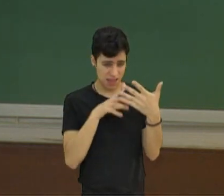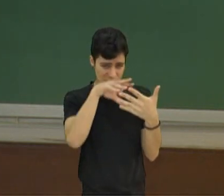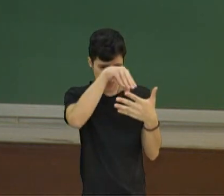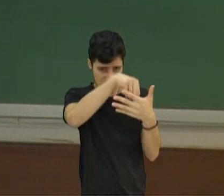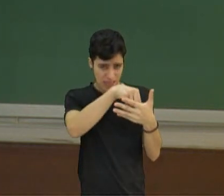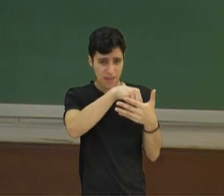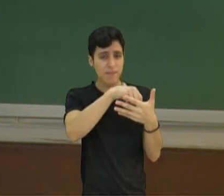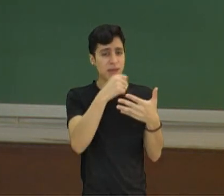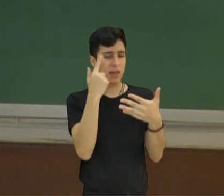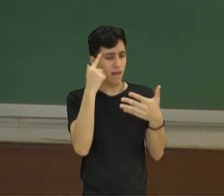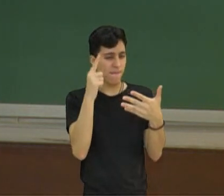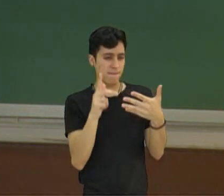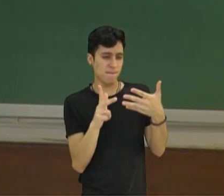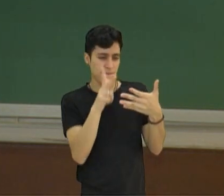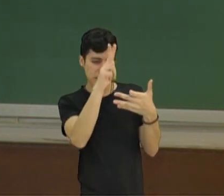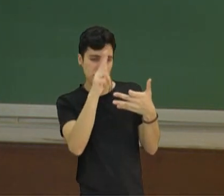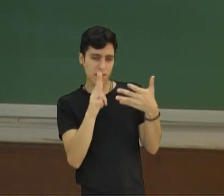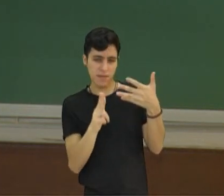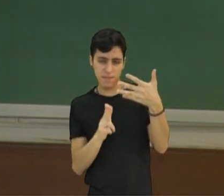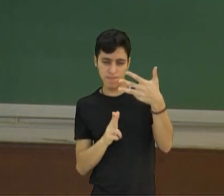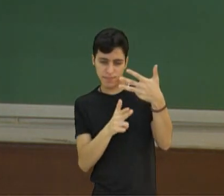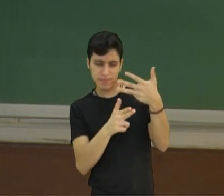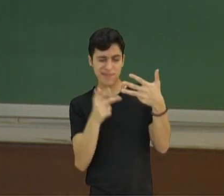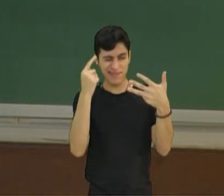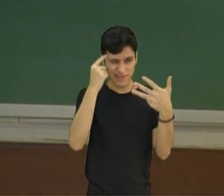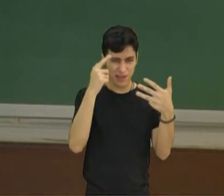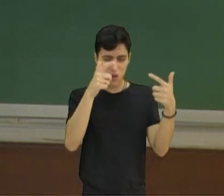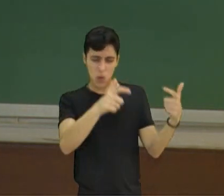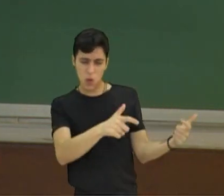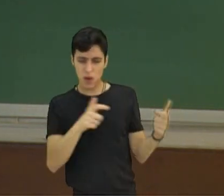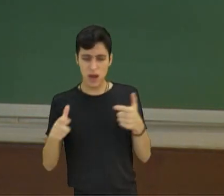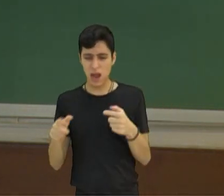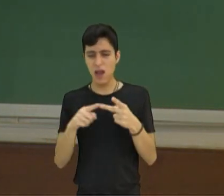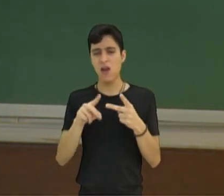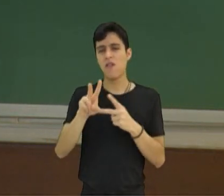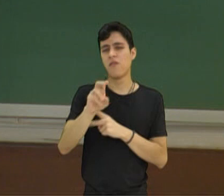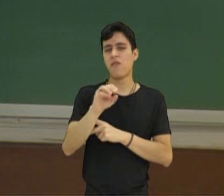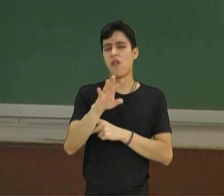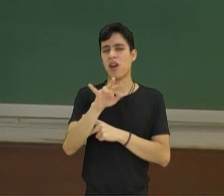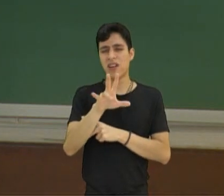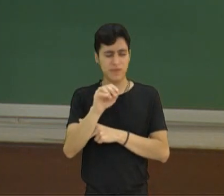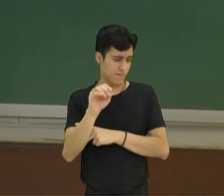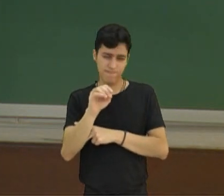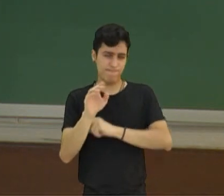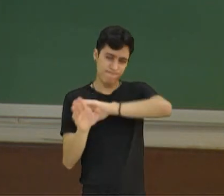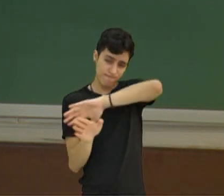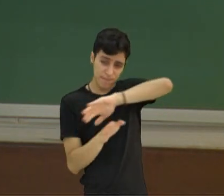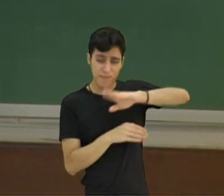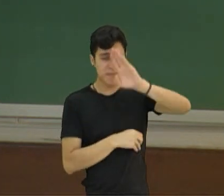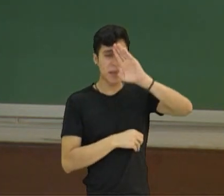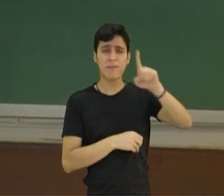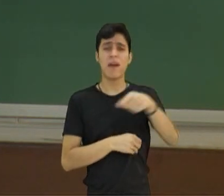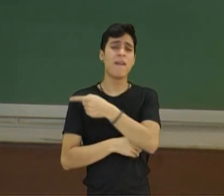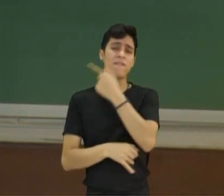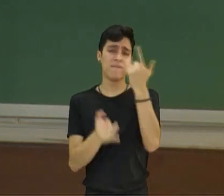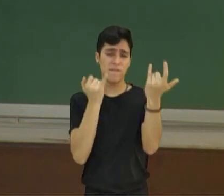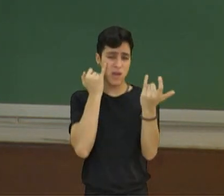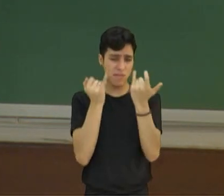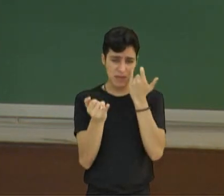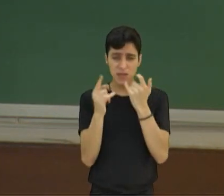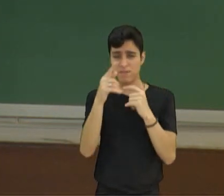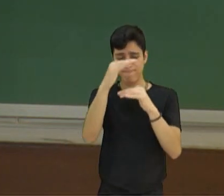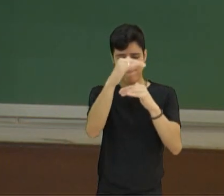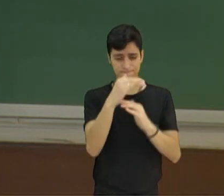retirar a questão do local, a questão do vocativo. O essencial é aparecer as informações principais, o corpo